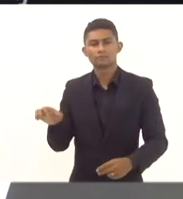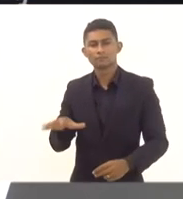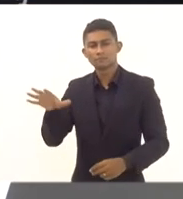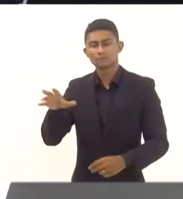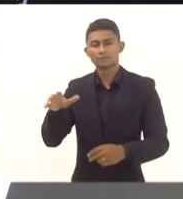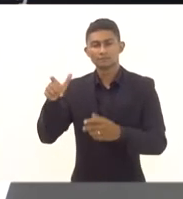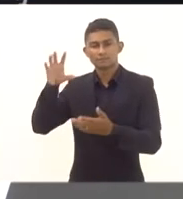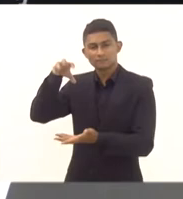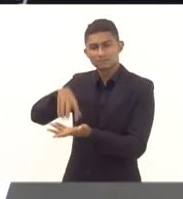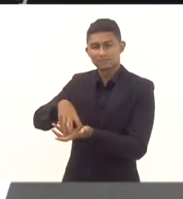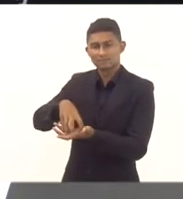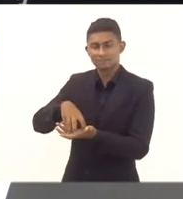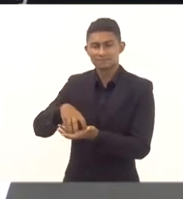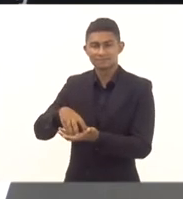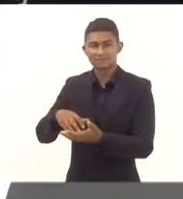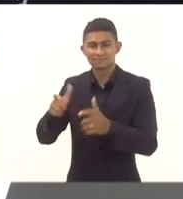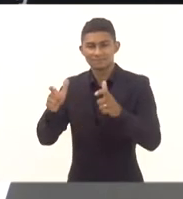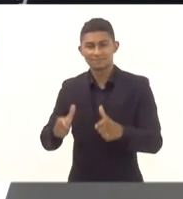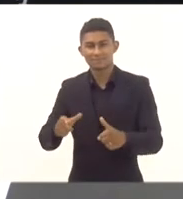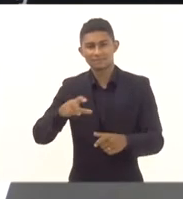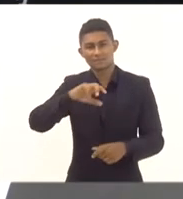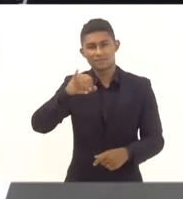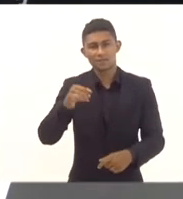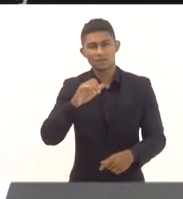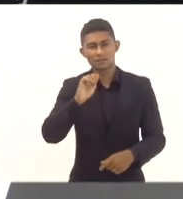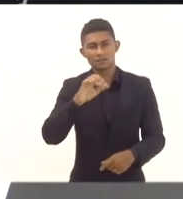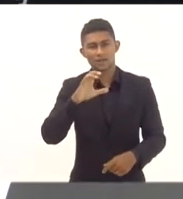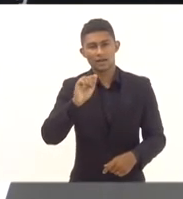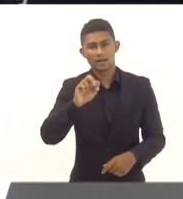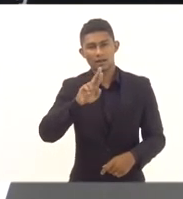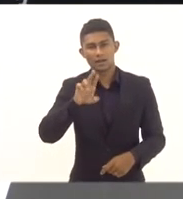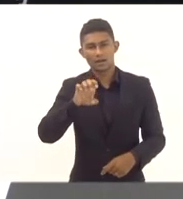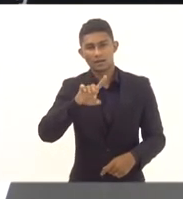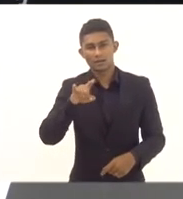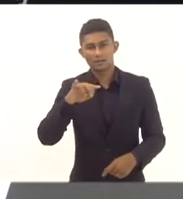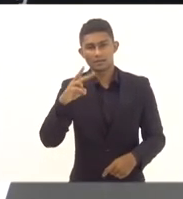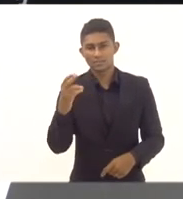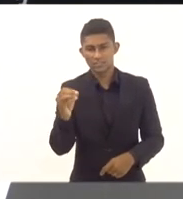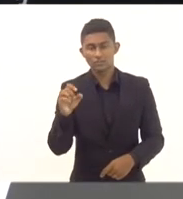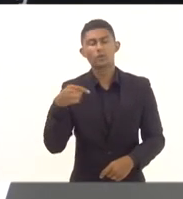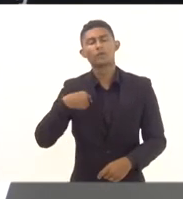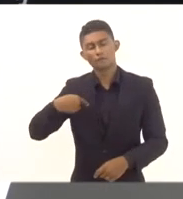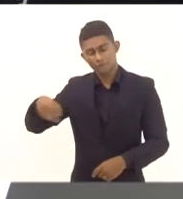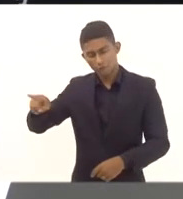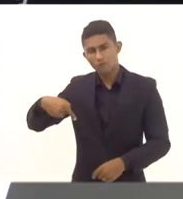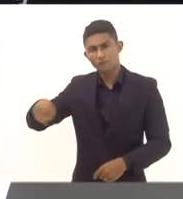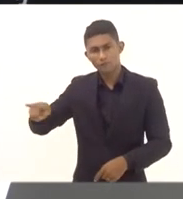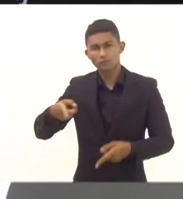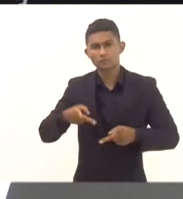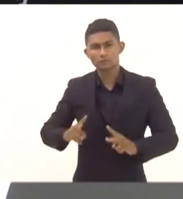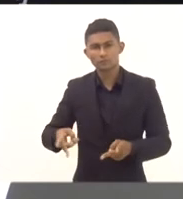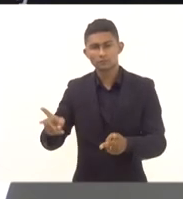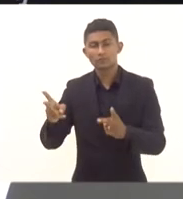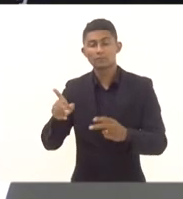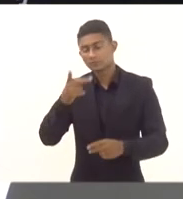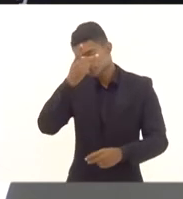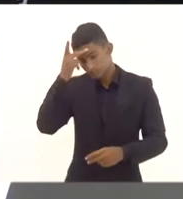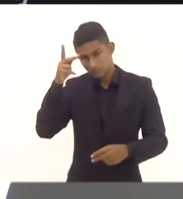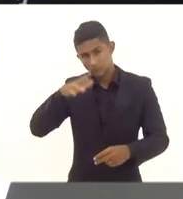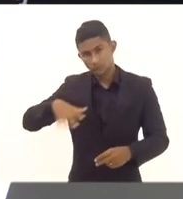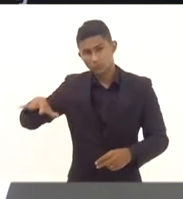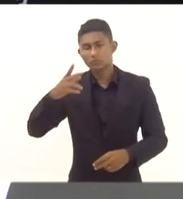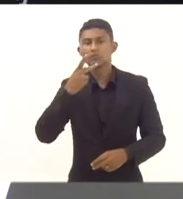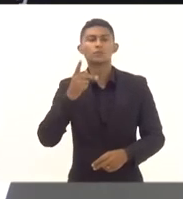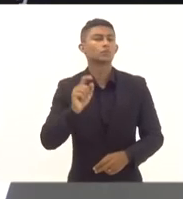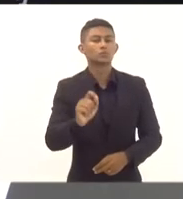comunidade do Jacarezinho e as pessoas eu sinto que a senhora tá dizendo que as pessoas que você fala assim agora é diferente